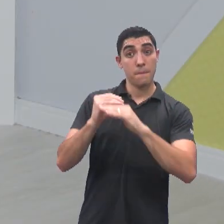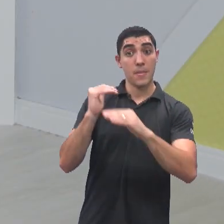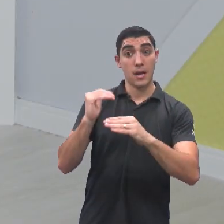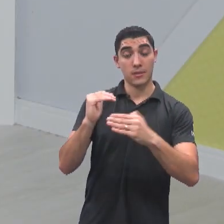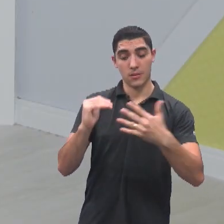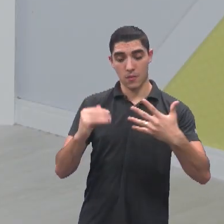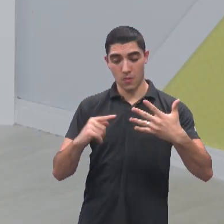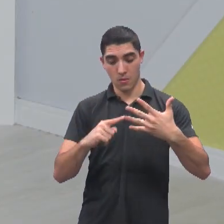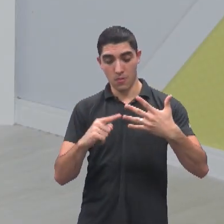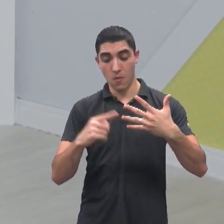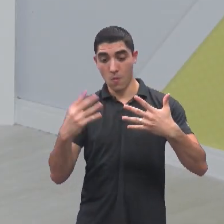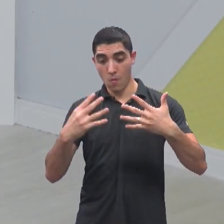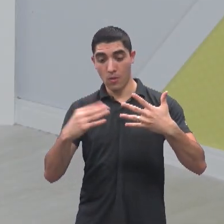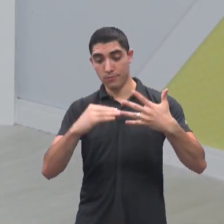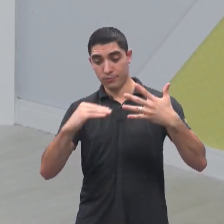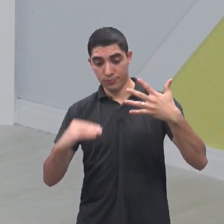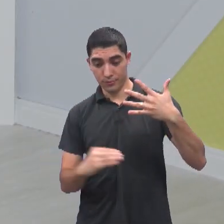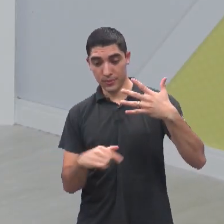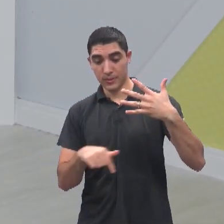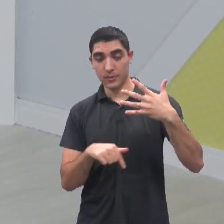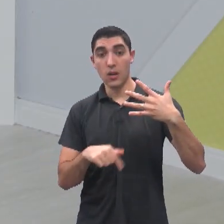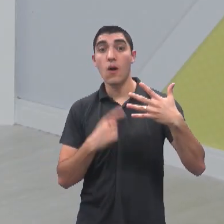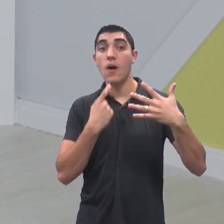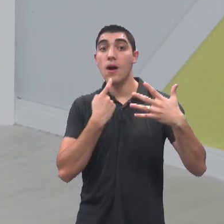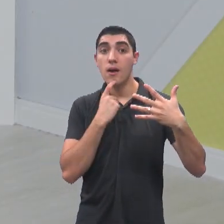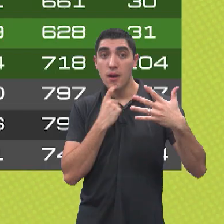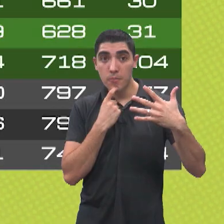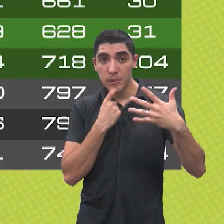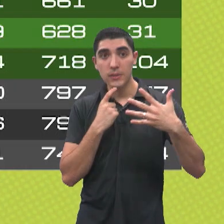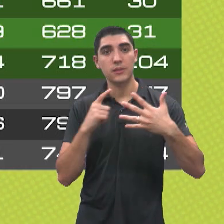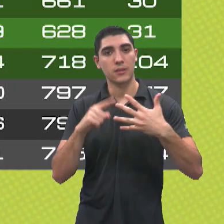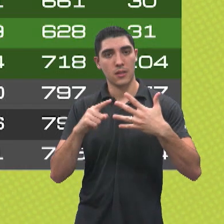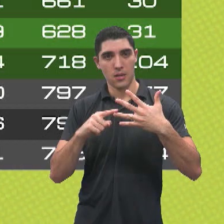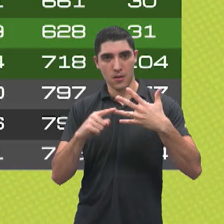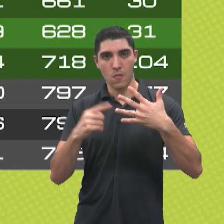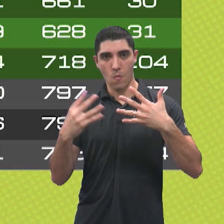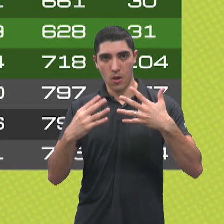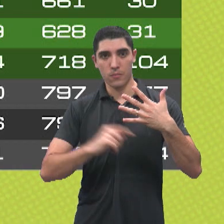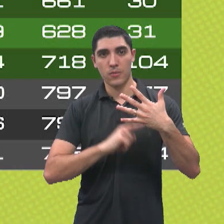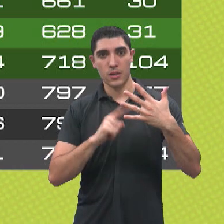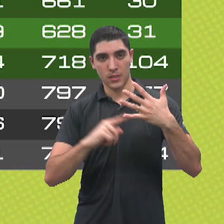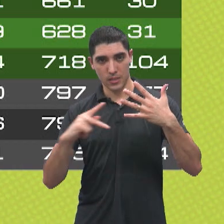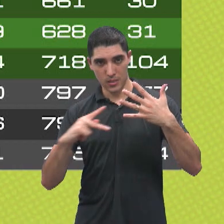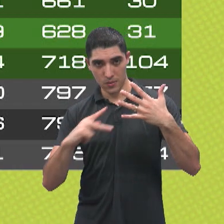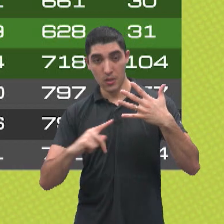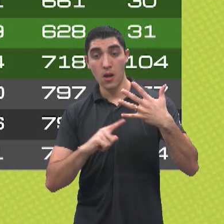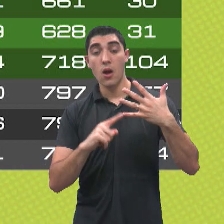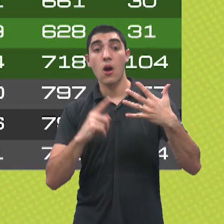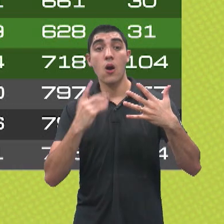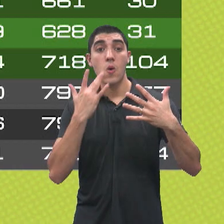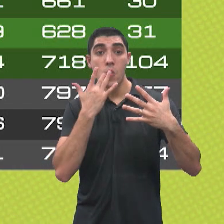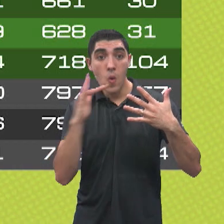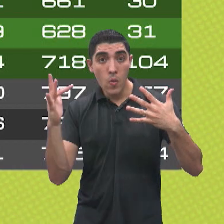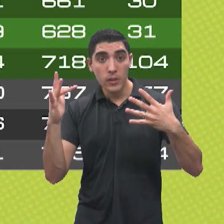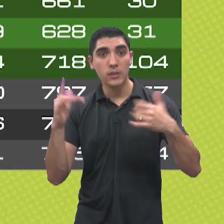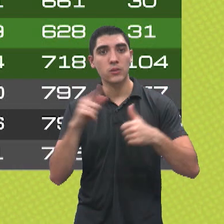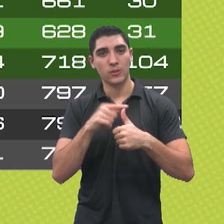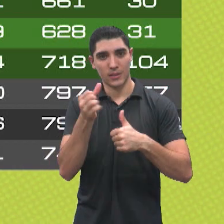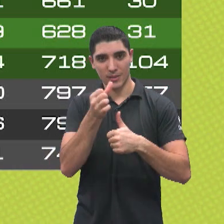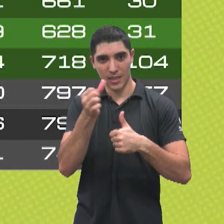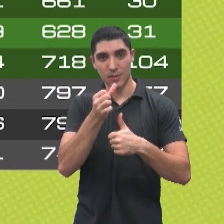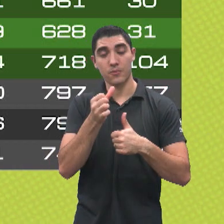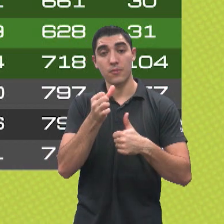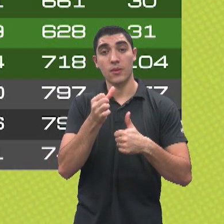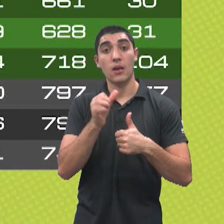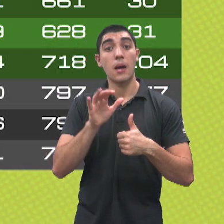7ª posição. Olha aqui, ó, Campinas é o 4º colocado, 60% de aproveitamento, São José a mesma coisa e Ourinhos também a mesma coisa. Pelos